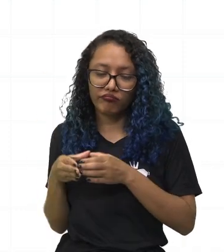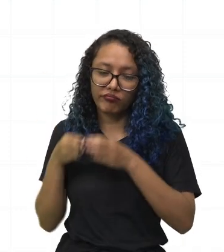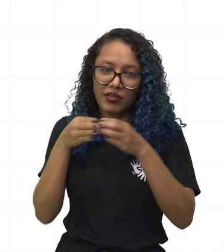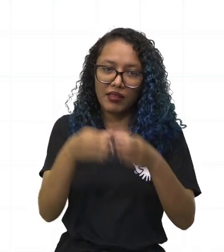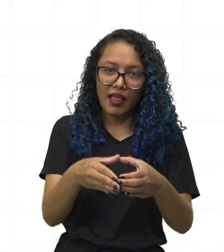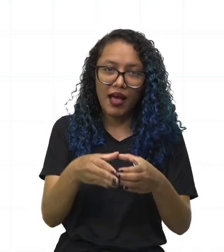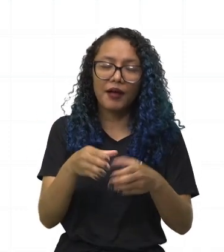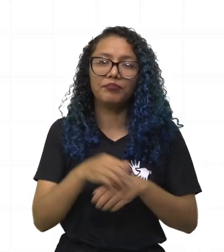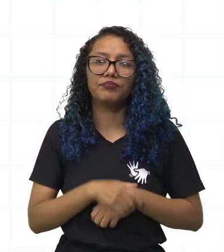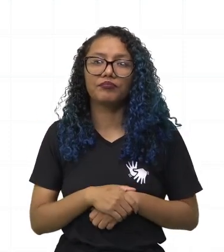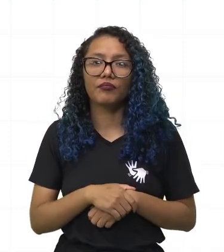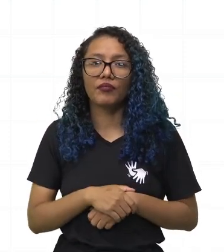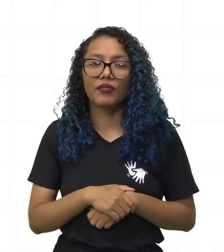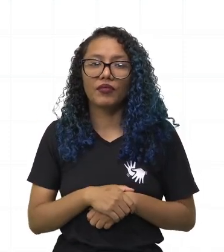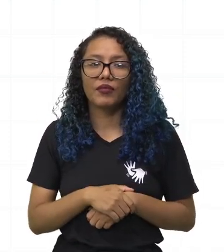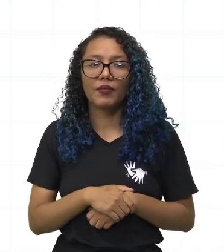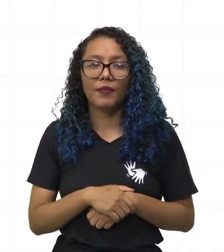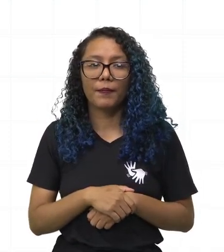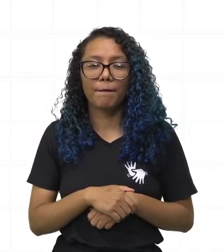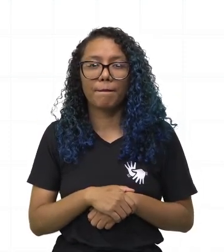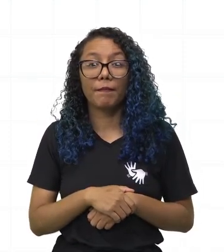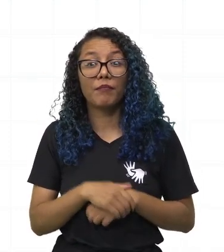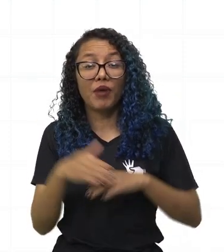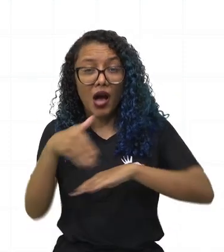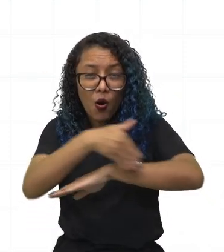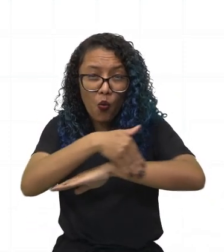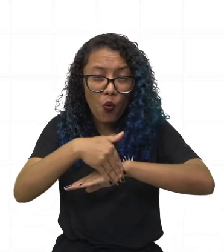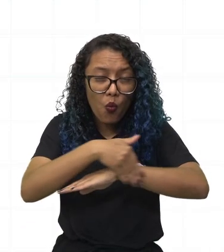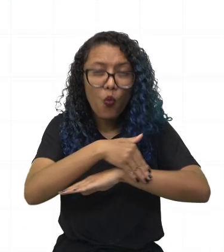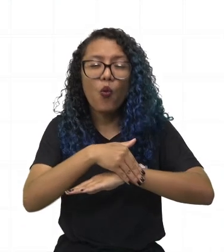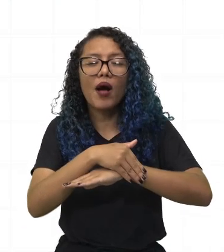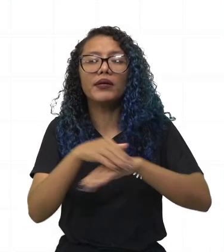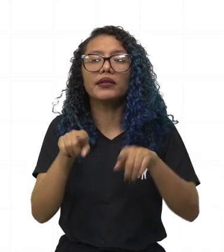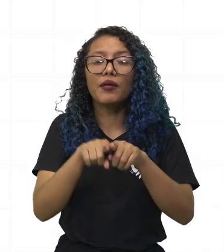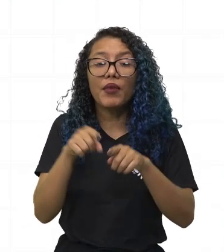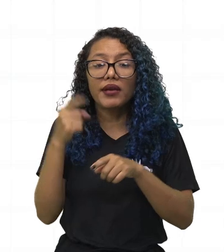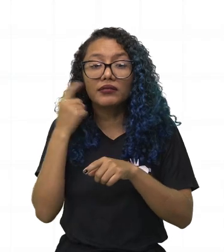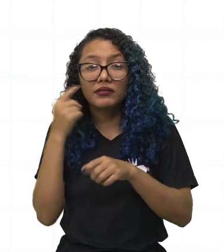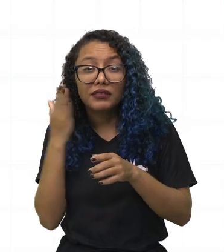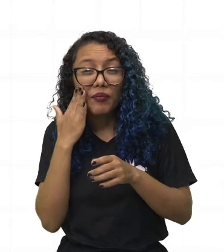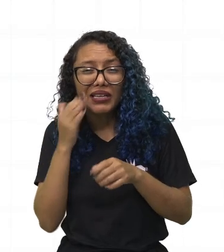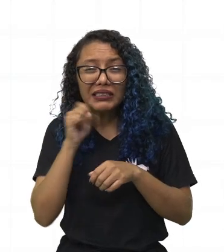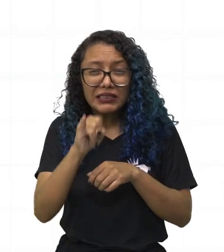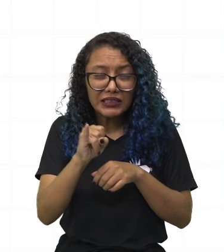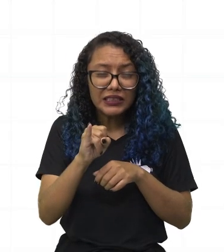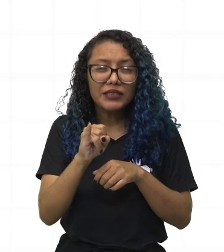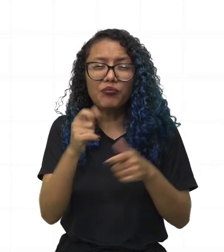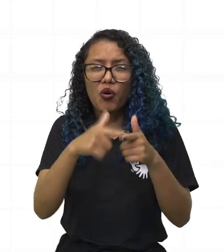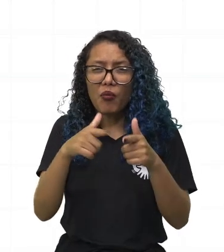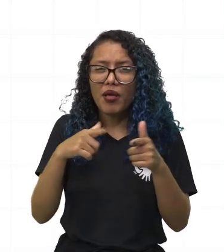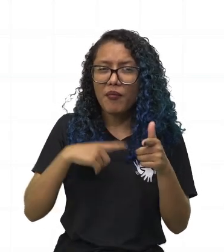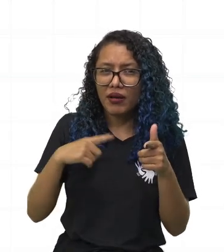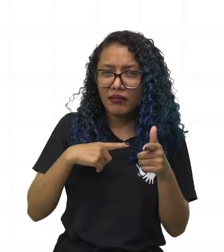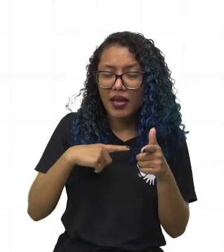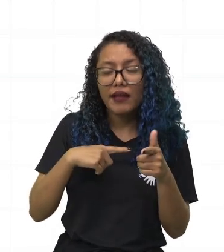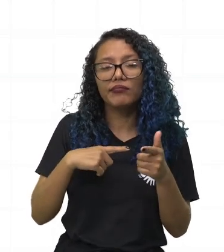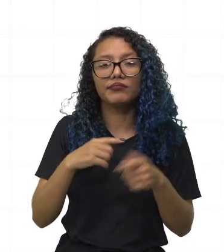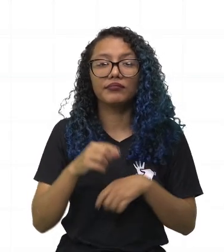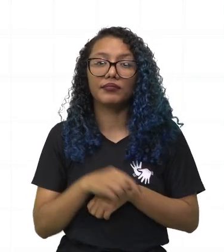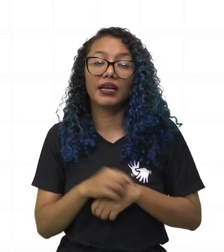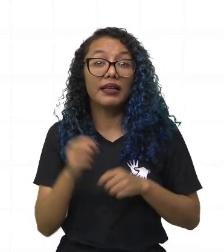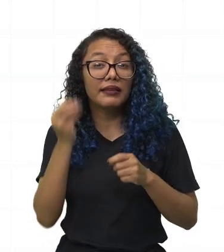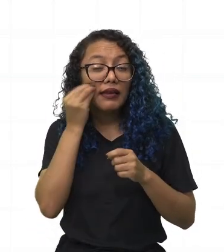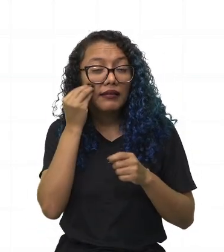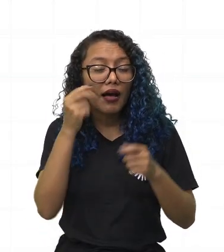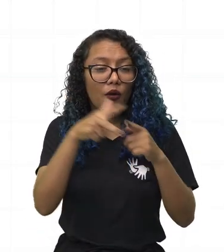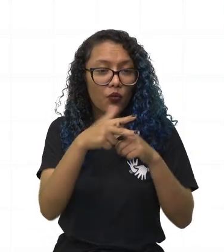e realizar mapeamento de danos causados. Para o secretário Bruno Casuíro, da CEINFRA, a